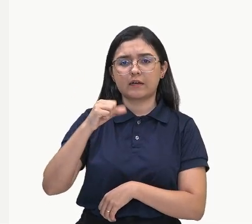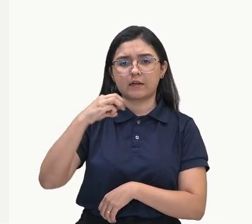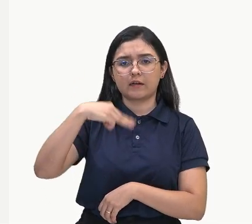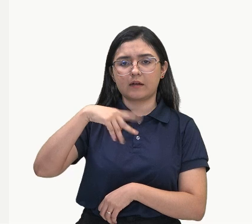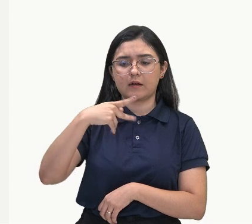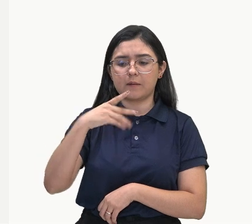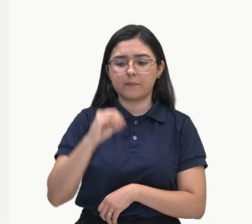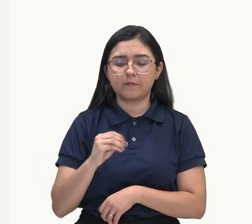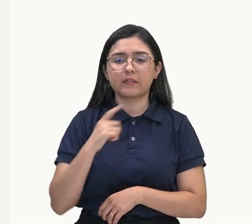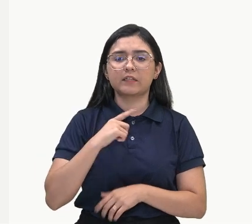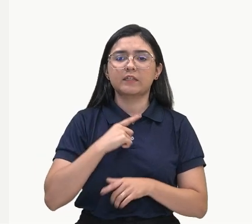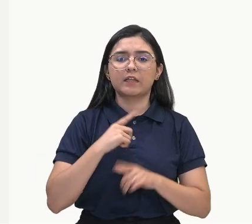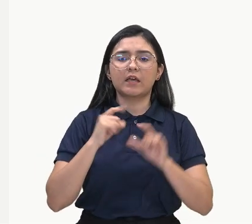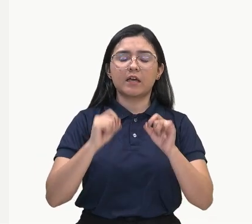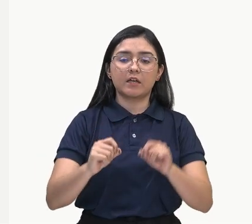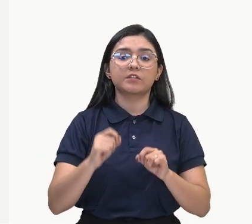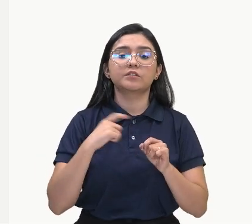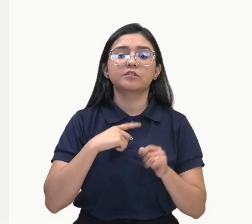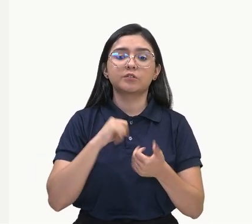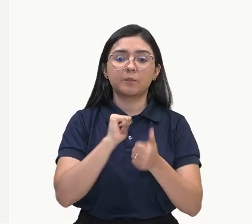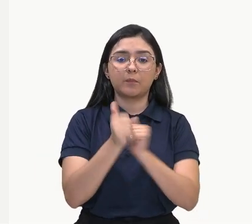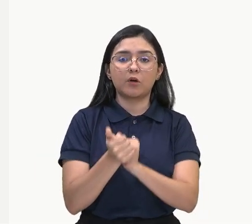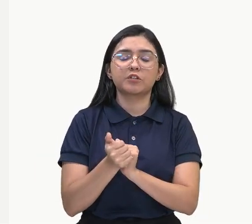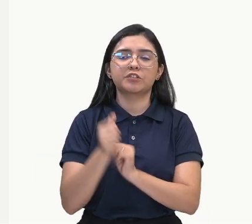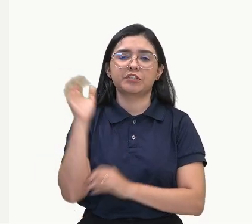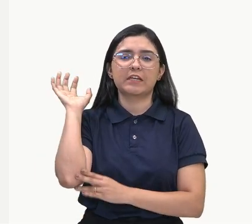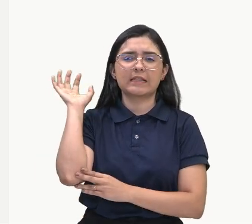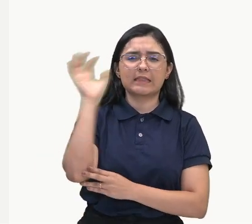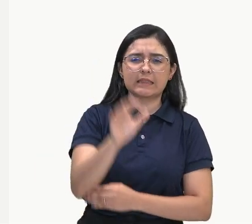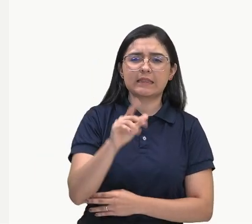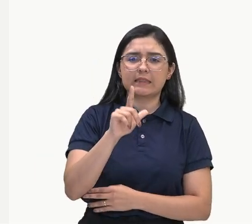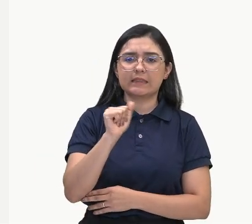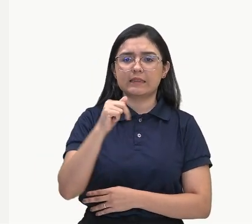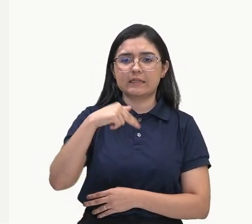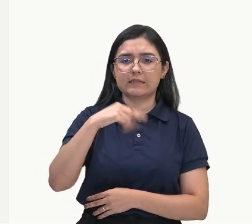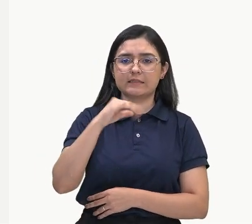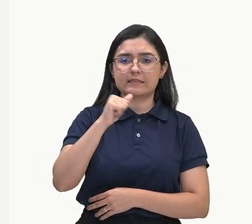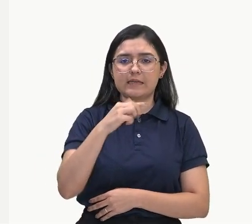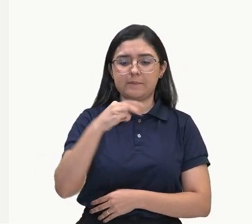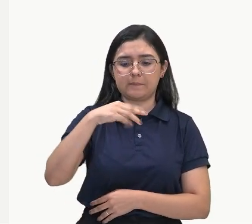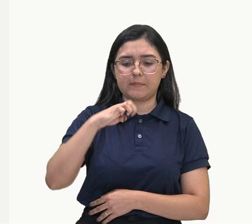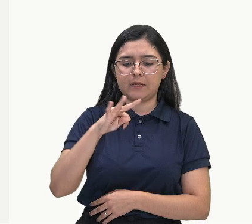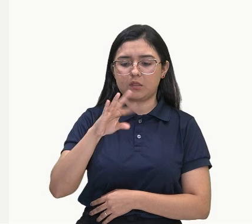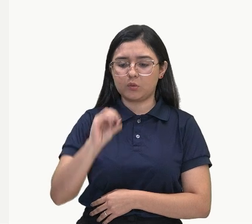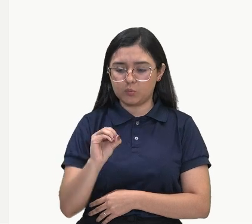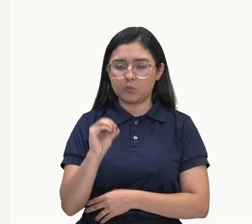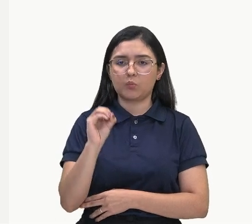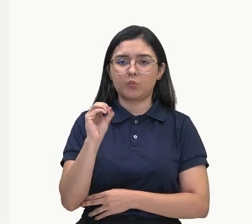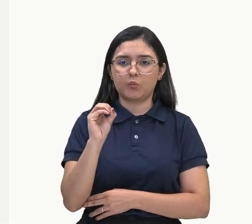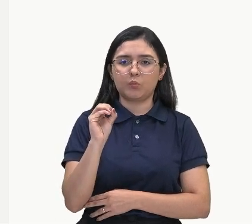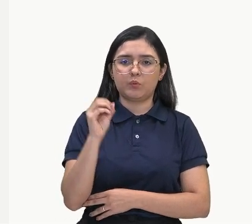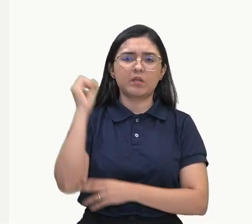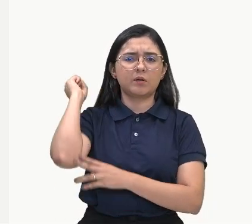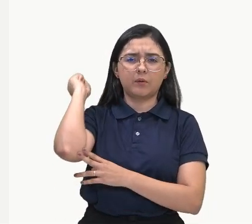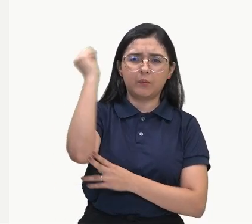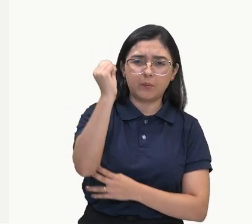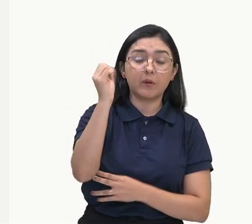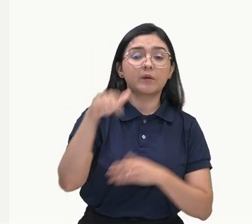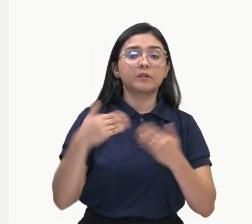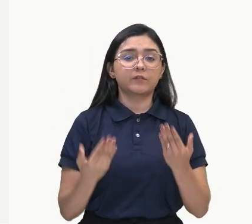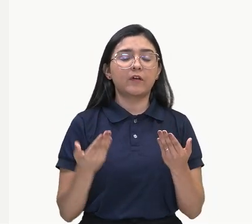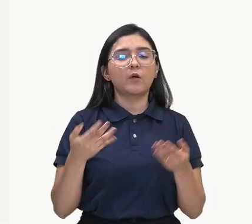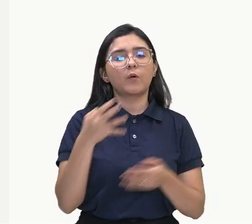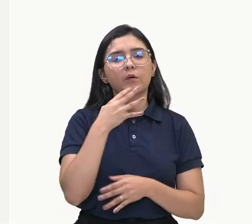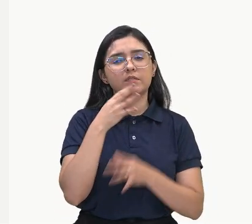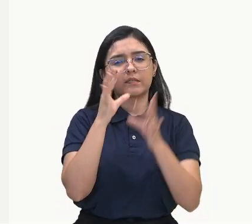de lançamento, aqui também, ó, de lançamentos e arremesso, perfeito? Que nós vamos conhecer de